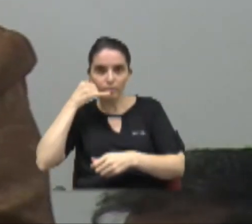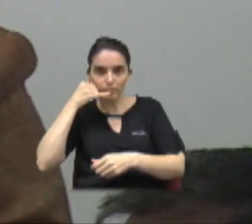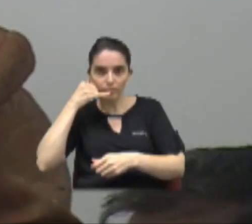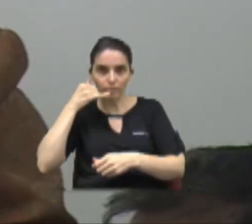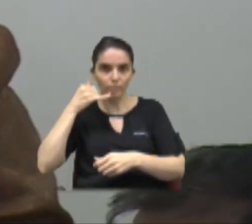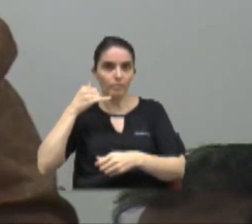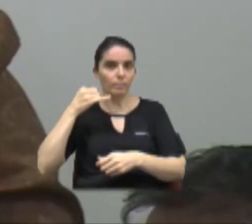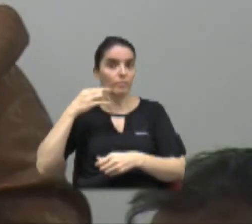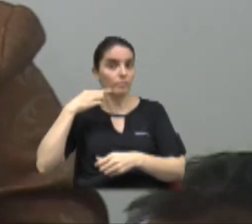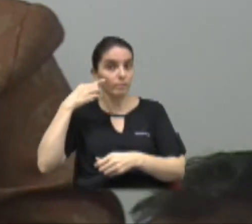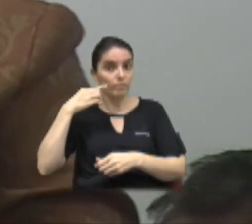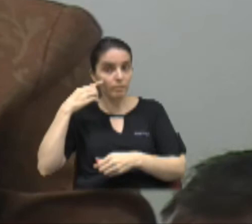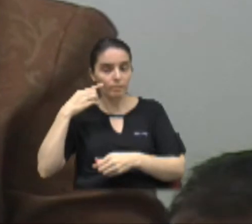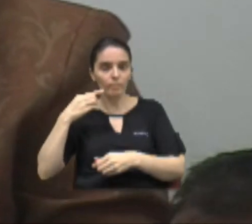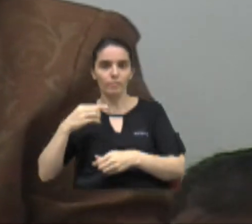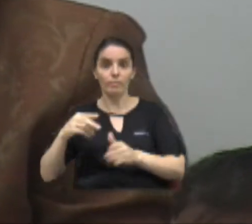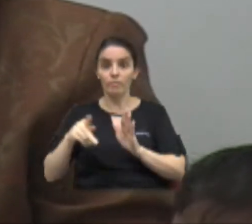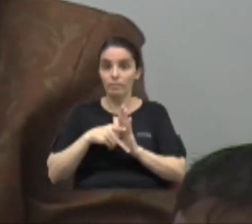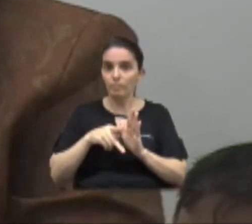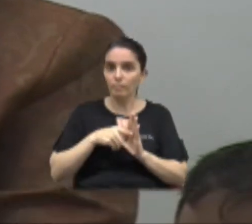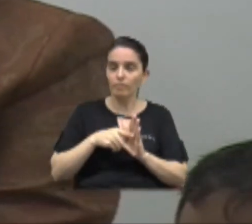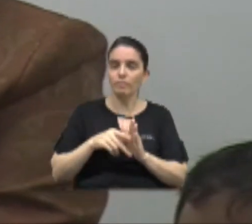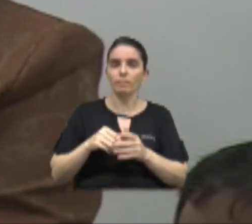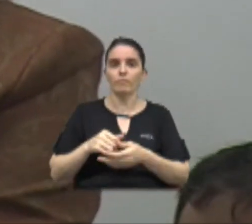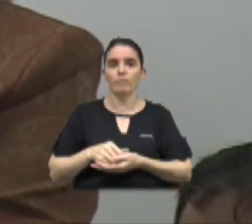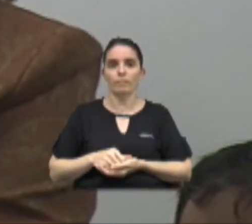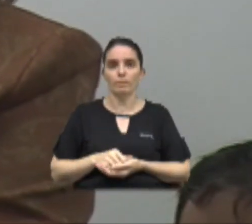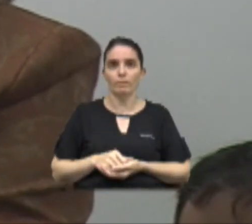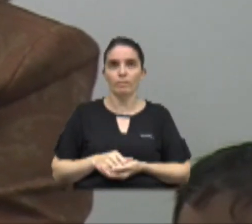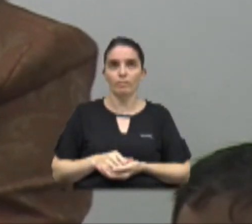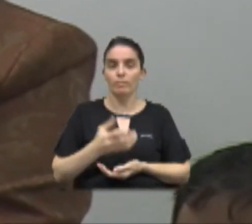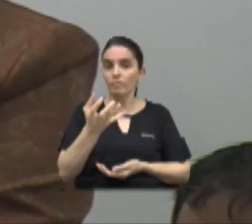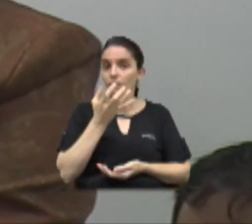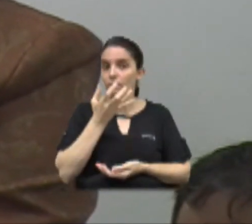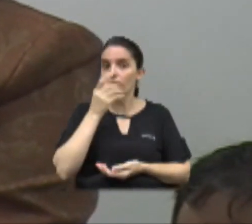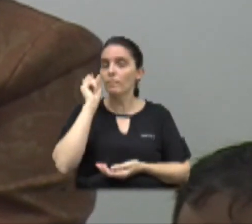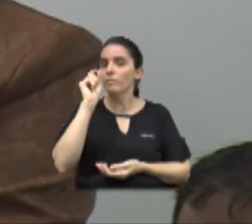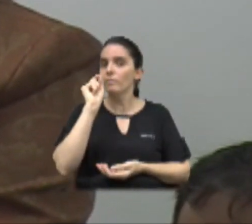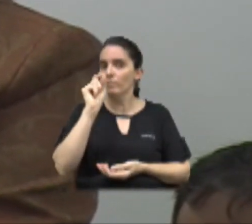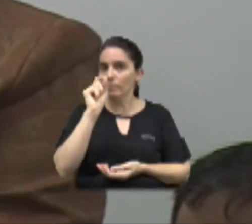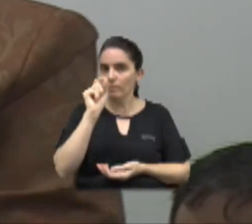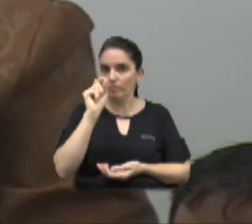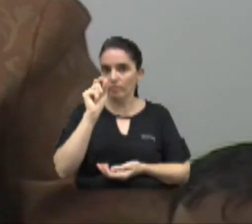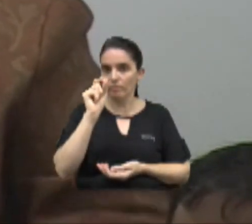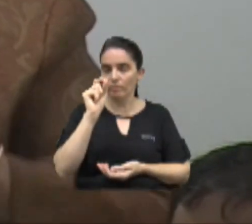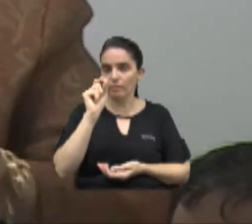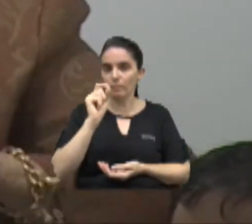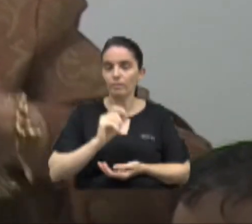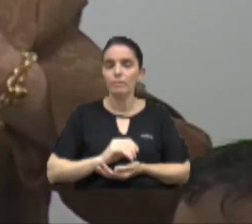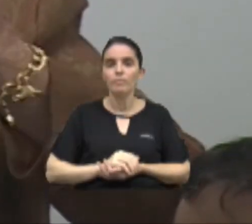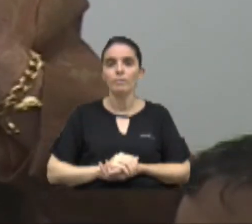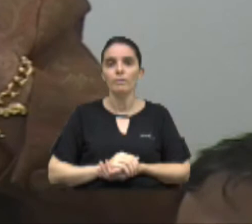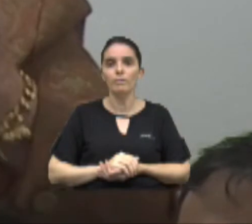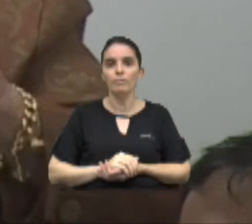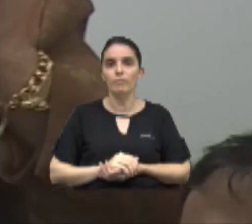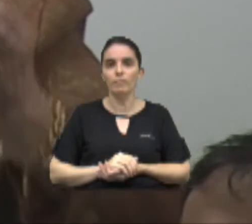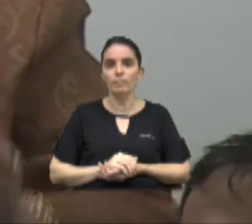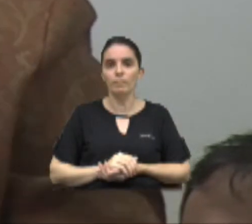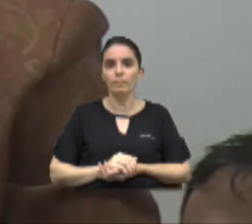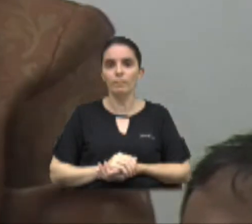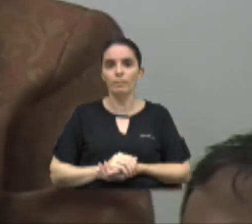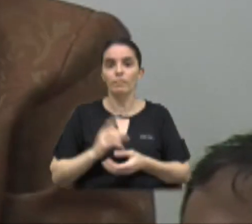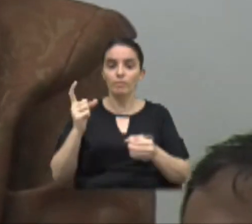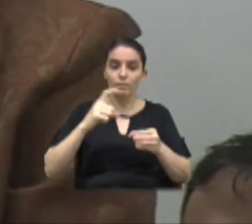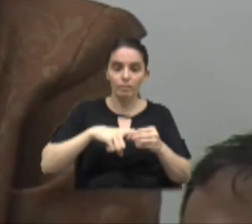deputados dos seus partidos, e a gente trabalhar nesse sentido. Porque o que nós queremos é exatamente que voltemos a ter realmente